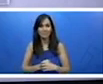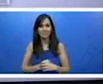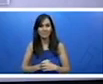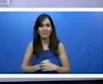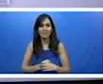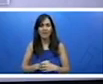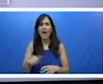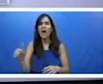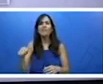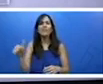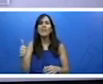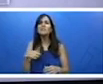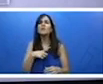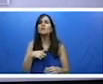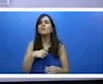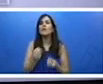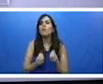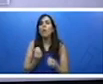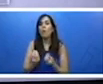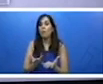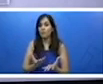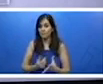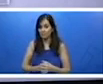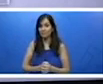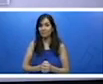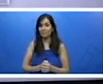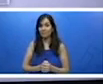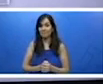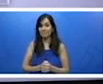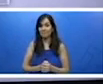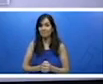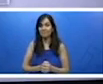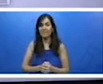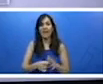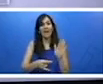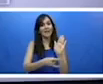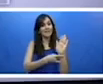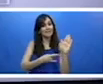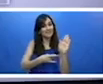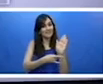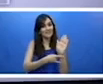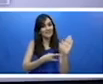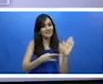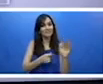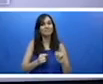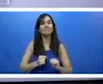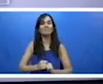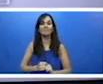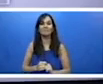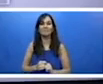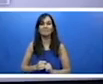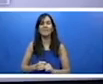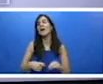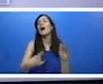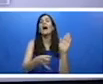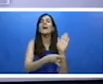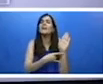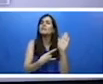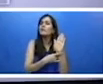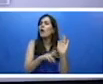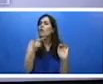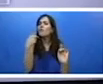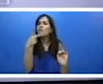olha a avaliação que teve essa obra. A resenha. A resenha fala que é um